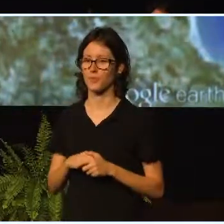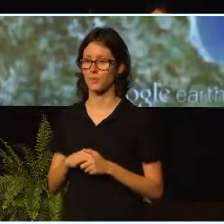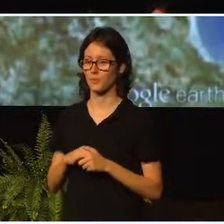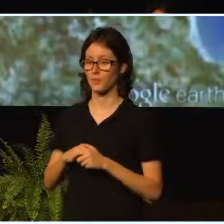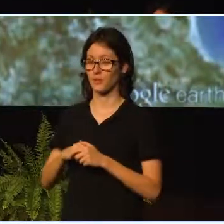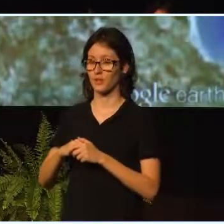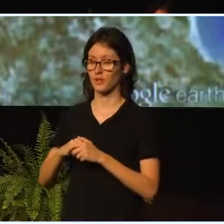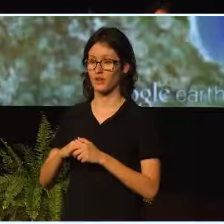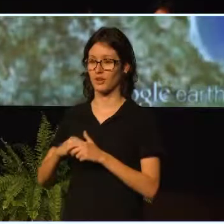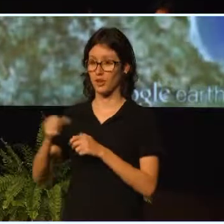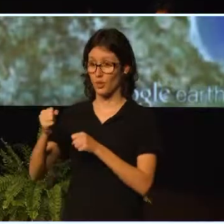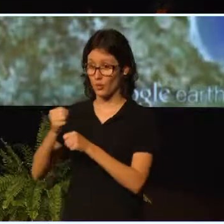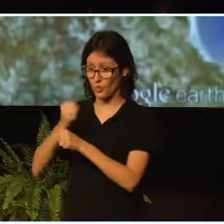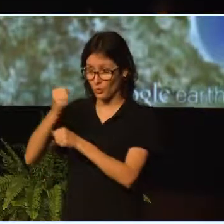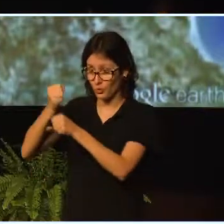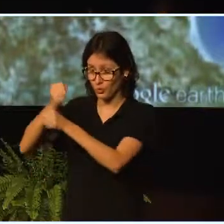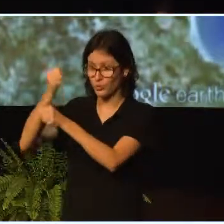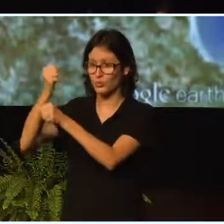Construiu um